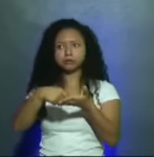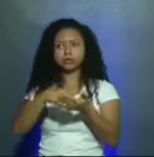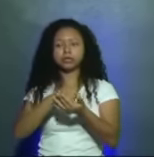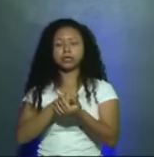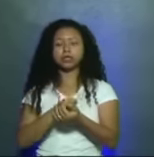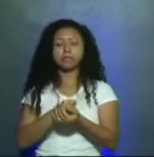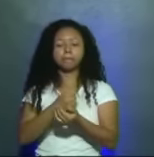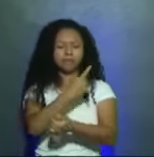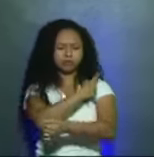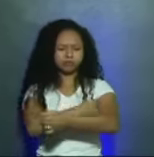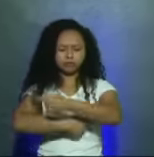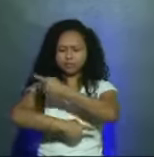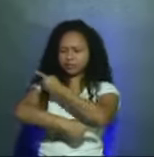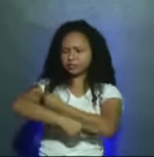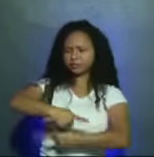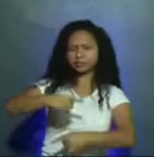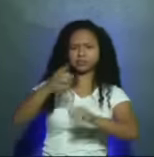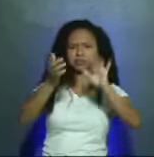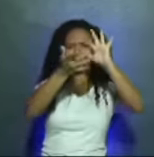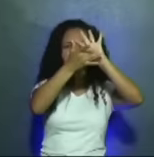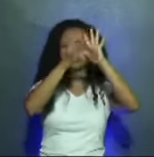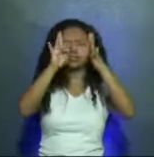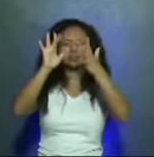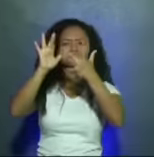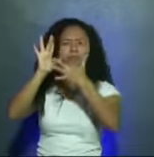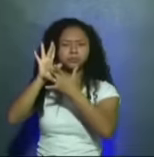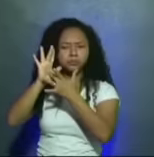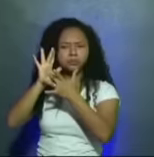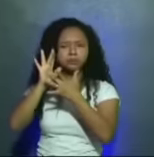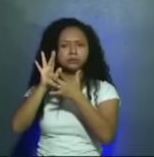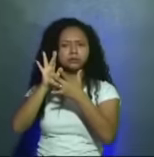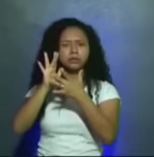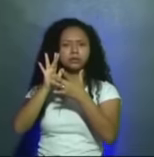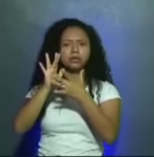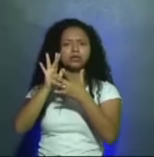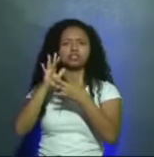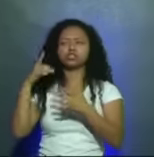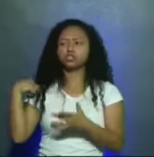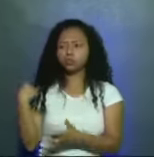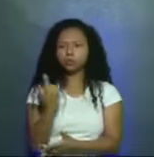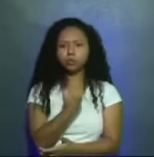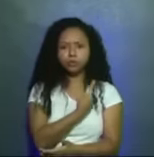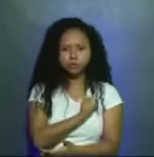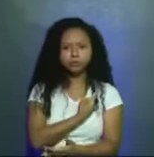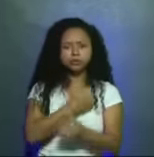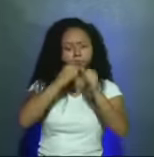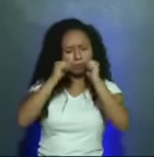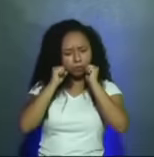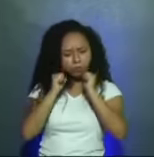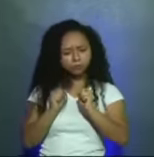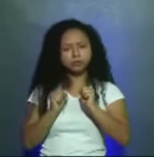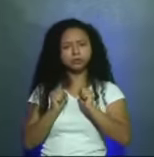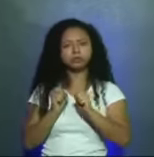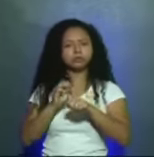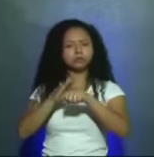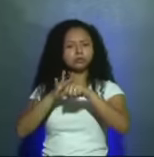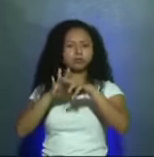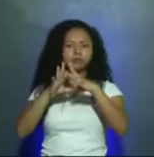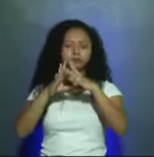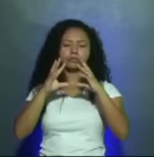chicoteado pelas suas doenças, por as suas feridas vocês